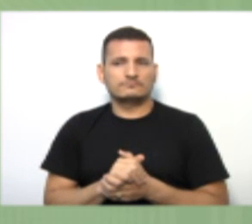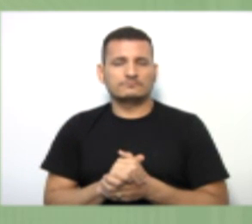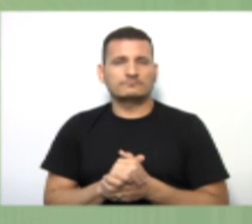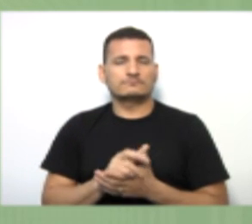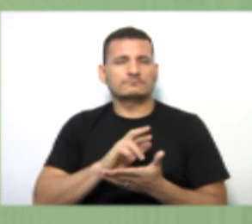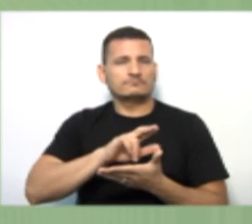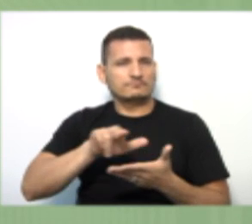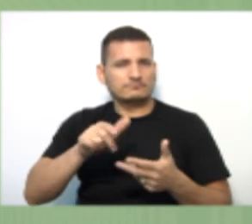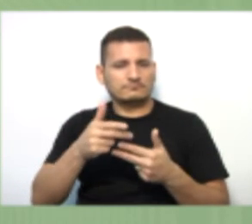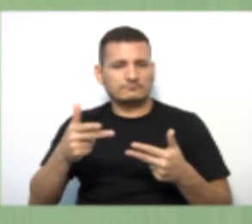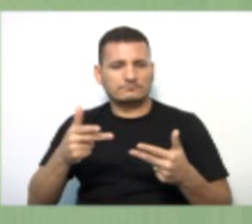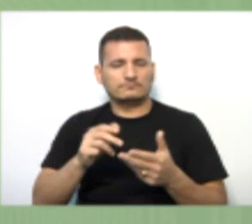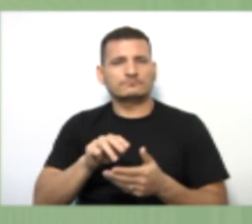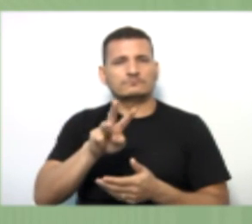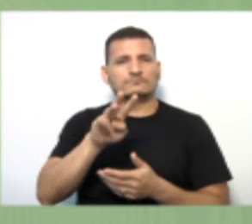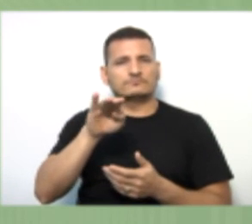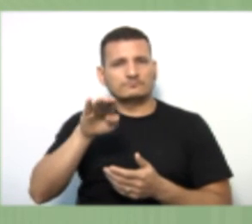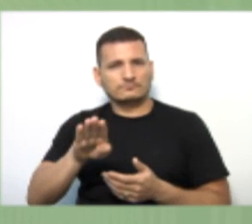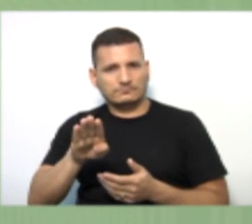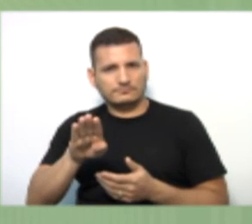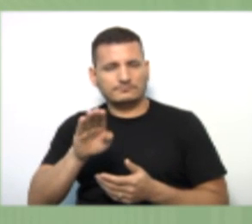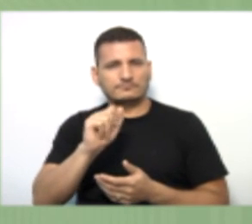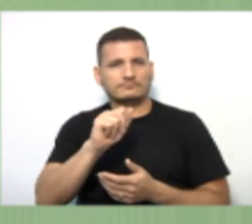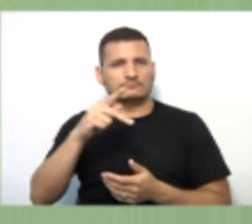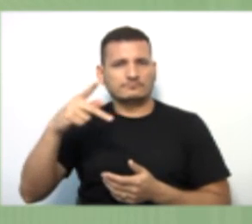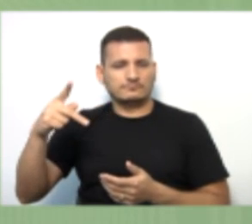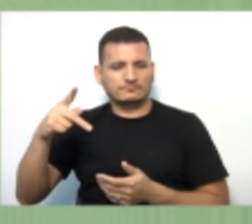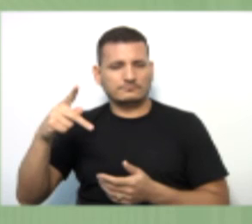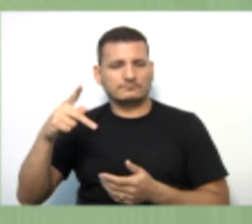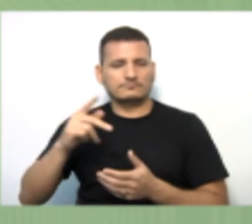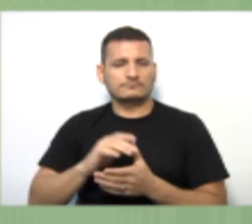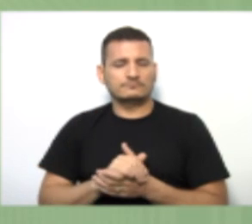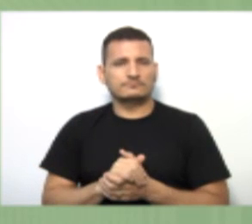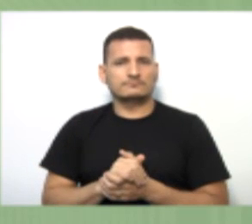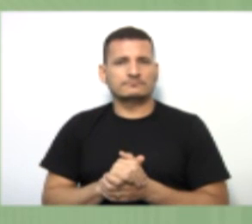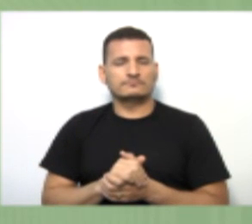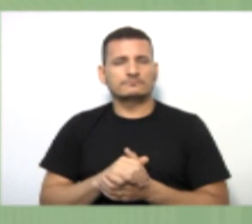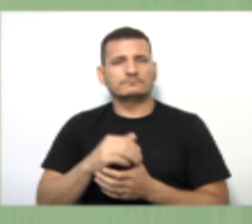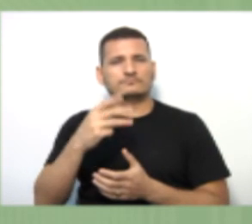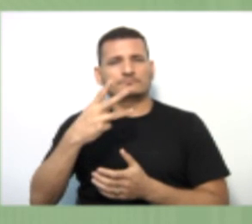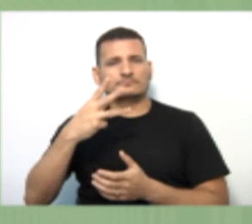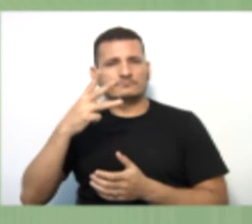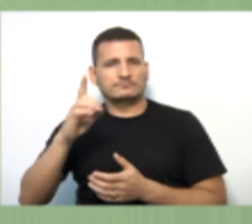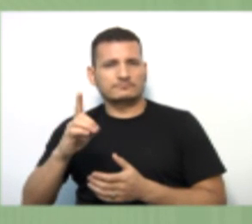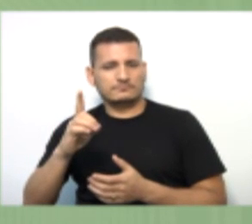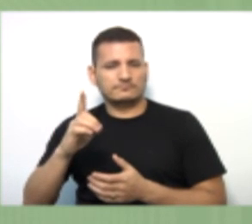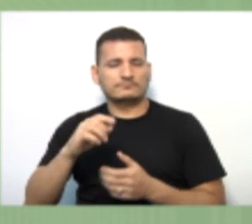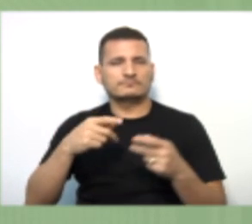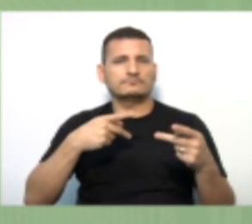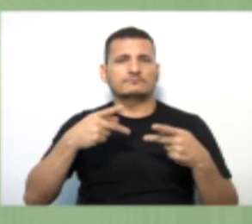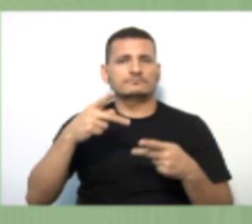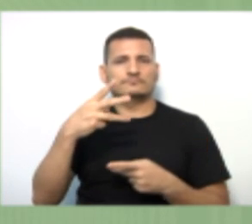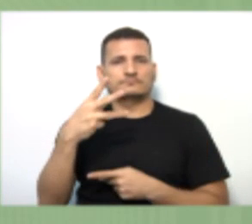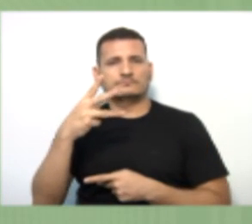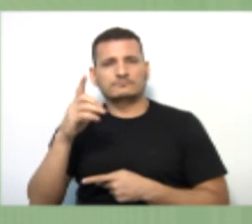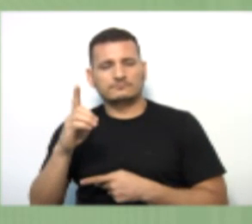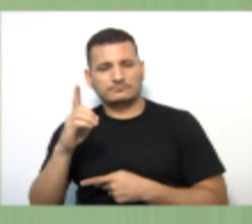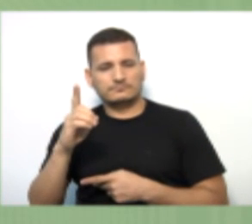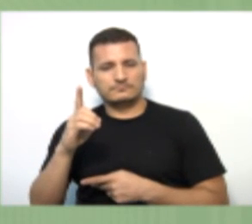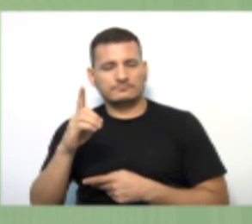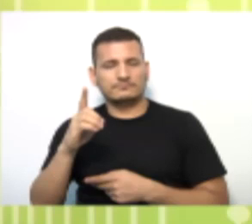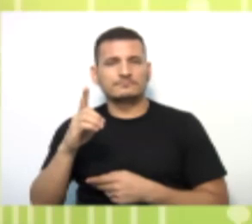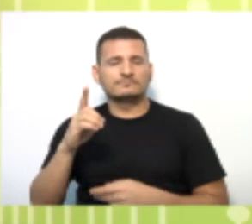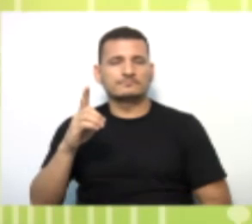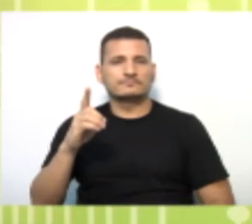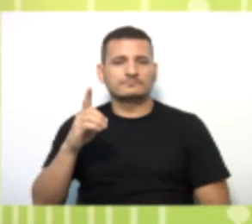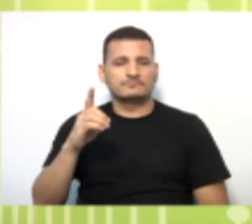muita coisa. Aplicativos web, gente do céu, Blender 3D, projetos 3D usando Blender, que foi um aplicativo